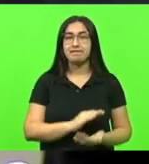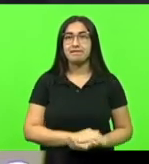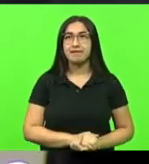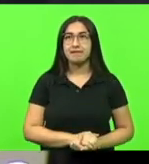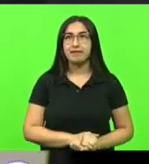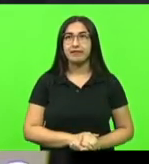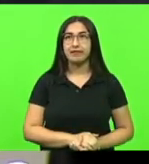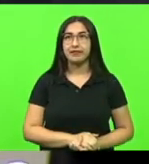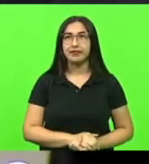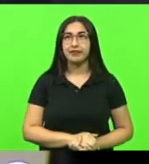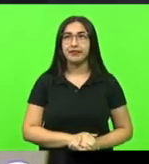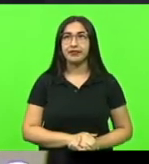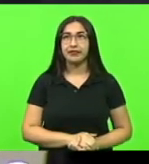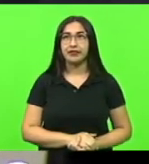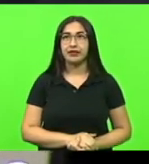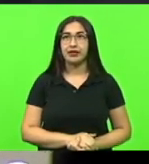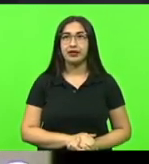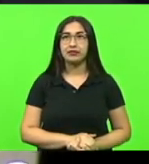unanimidade.